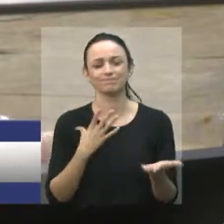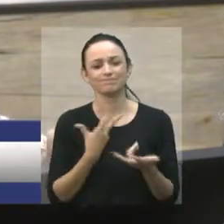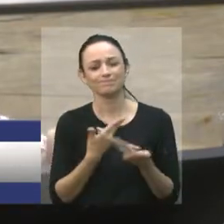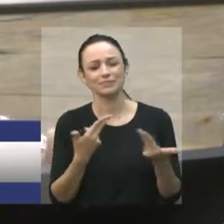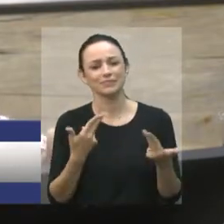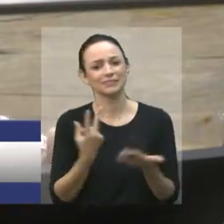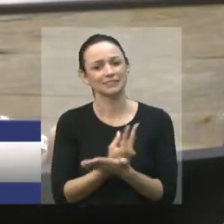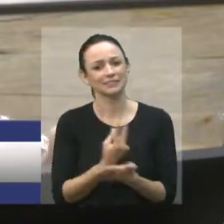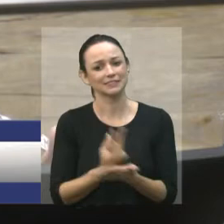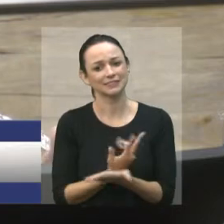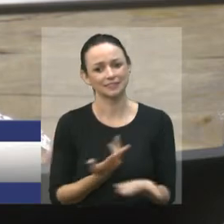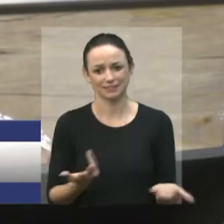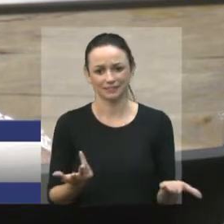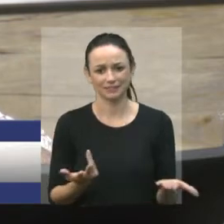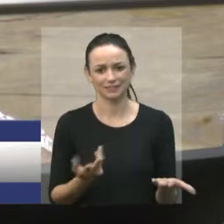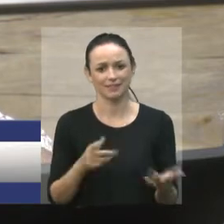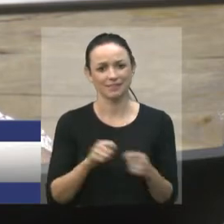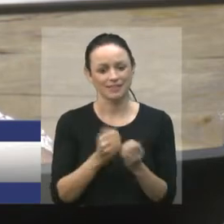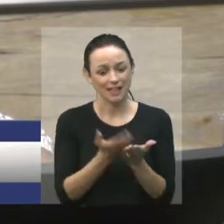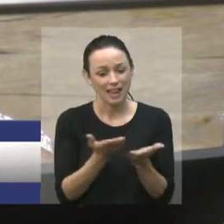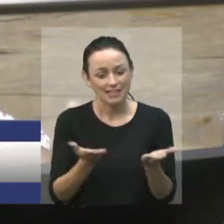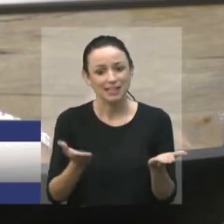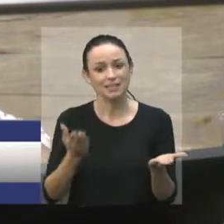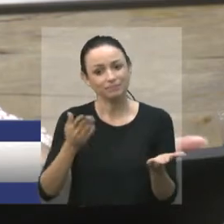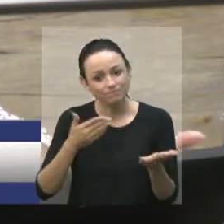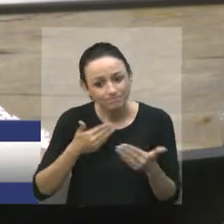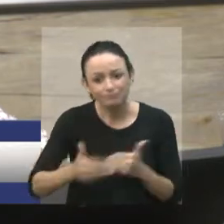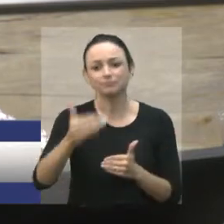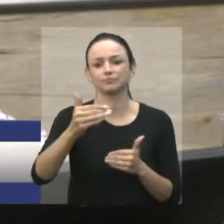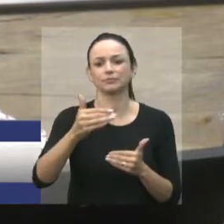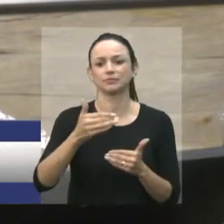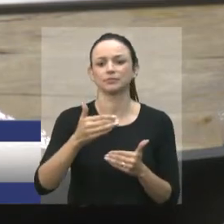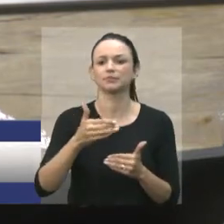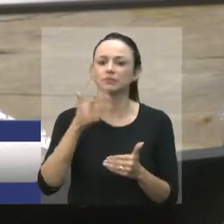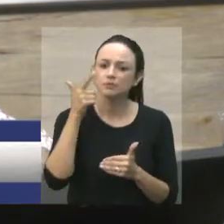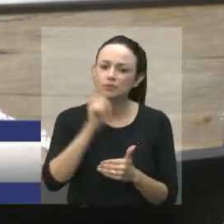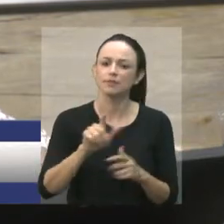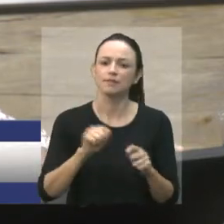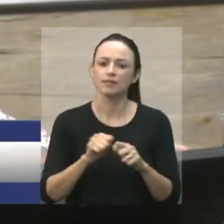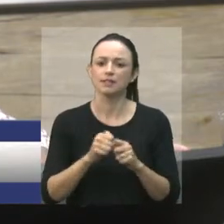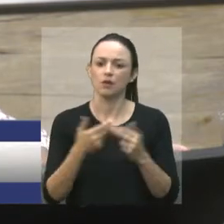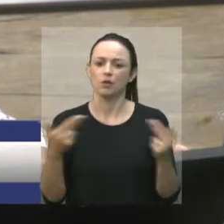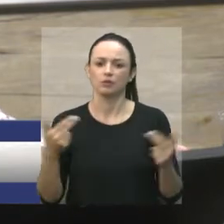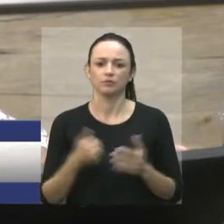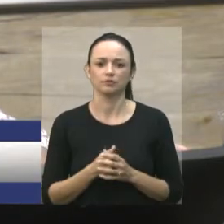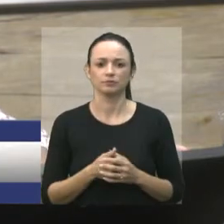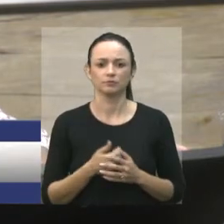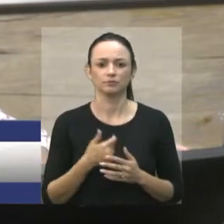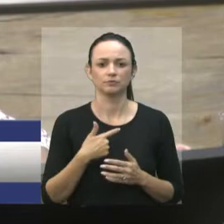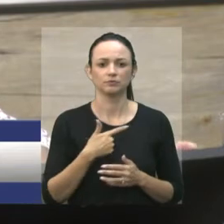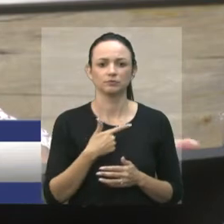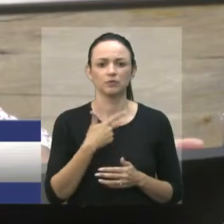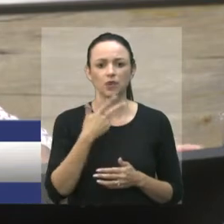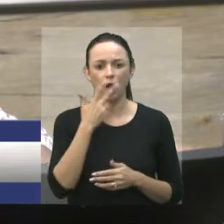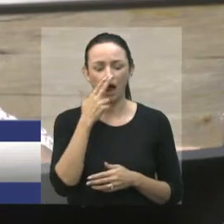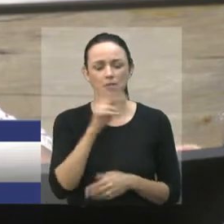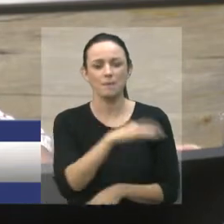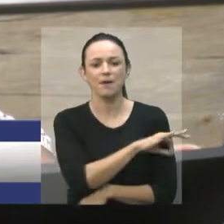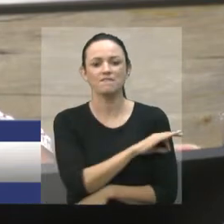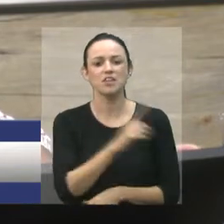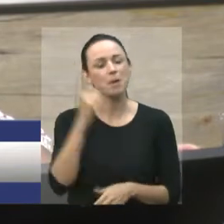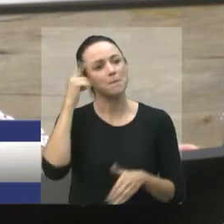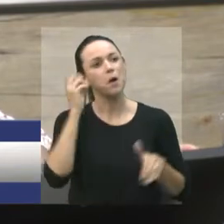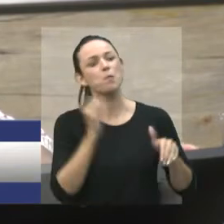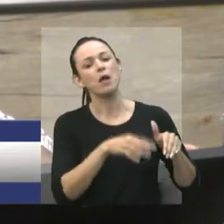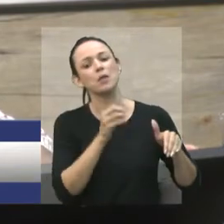faltando que essas licitações aconteçam para que seja... Eu acredito que o prefeito ele não esteja guardando dinheiro de caso